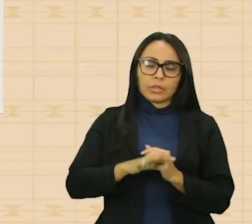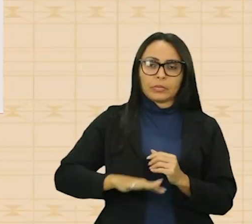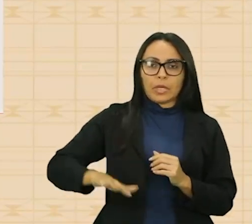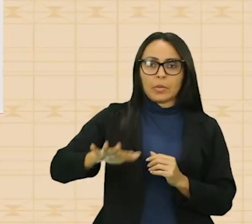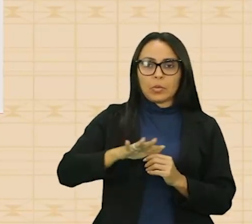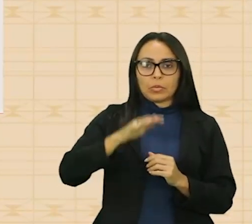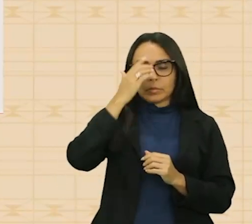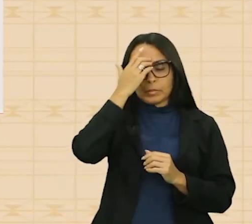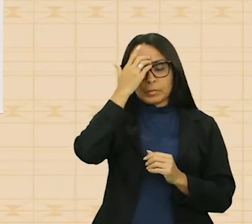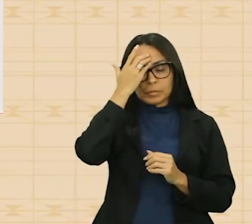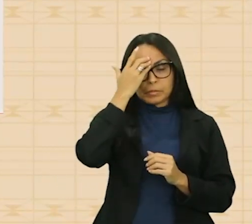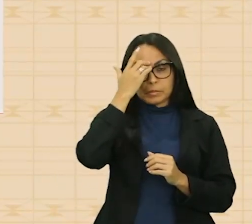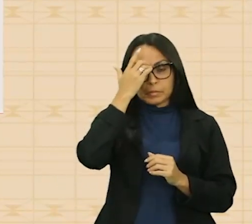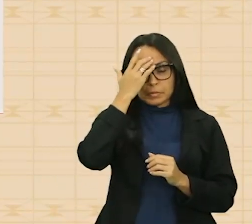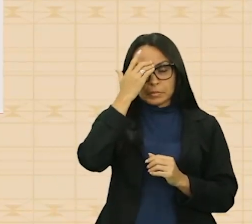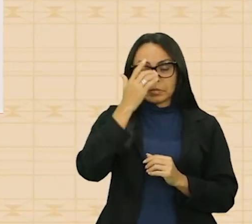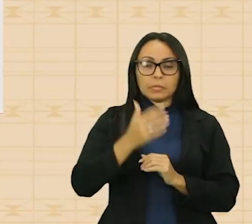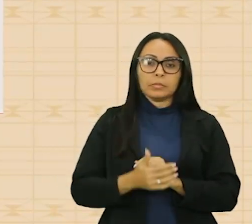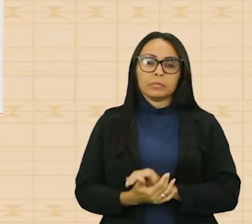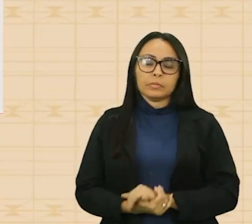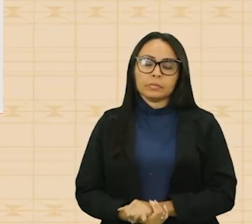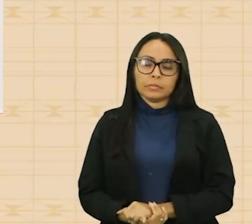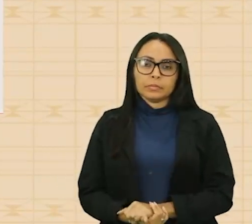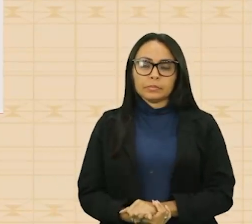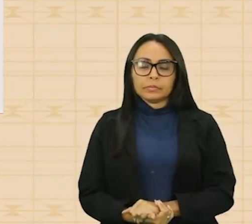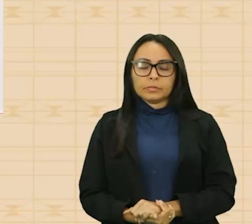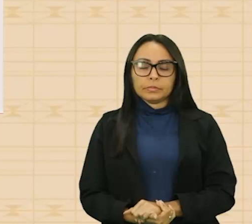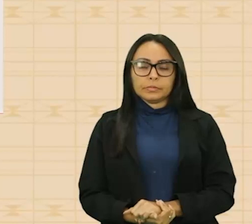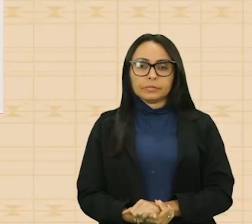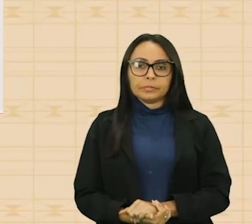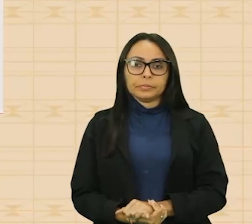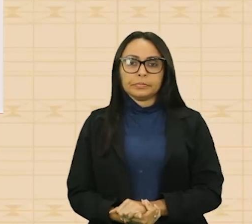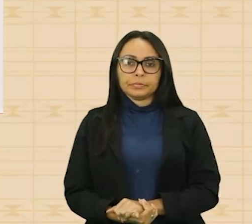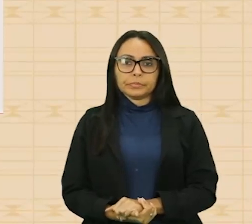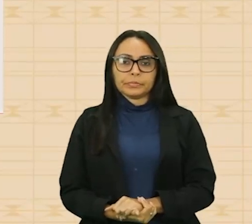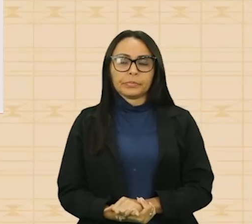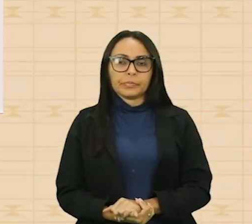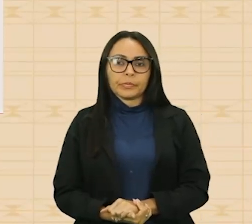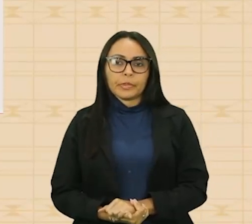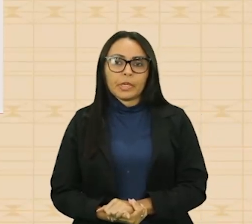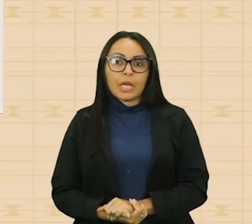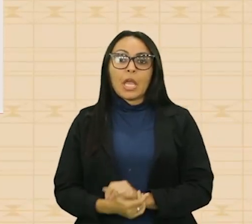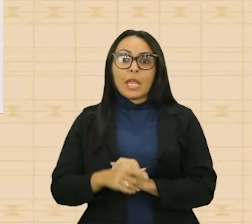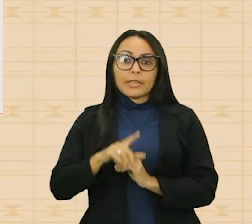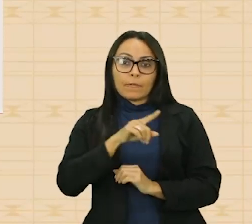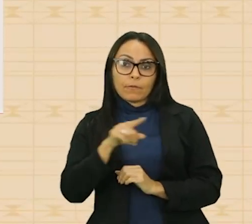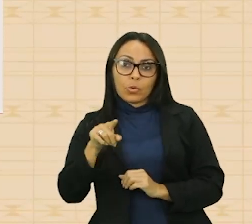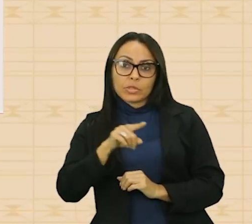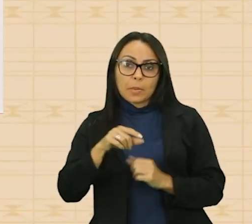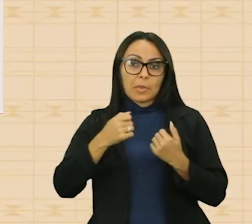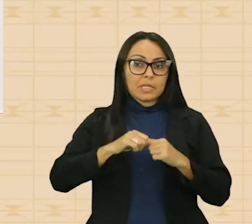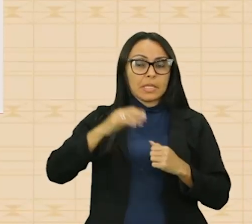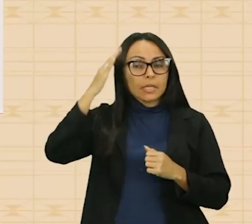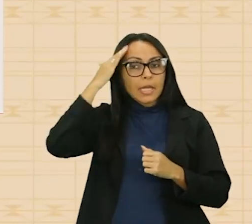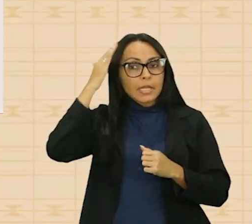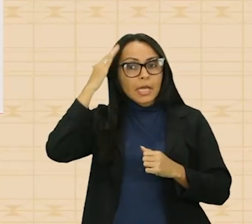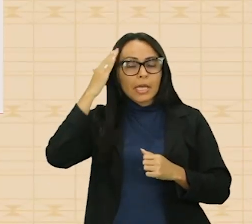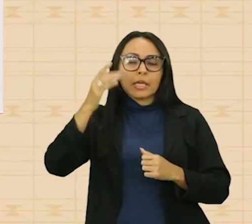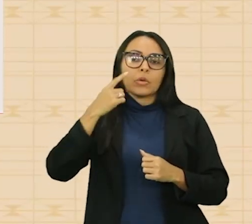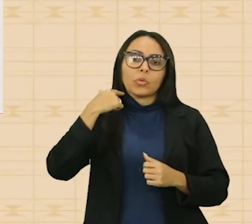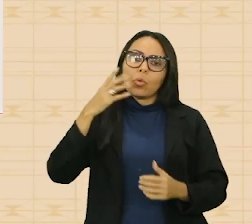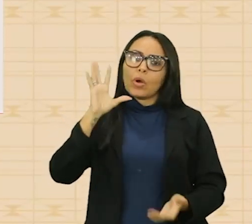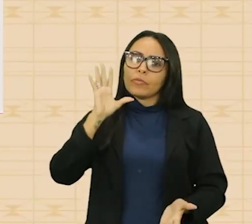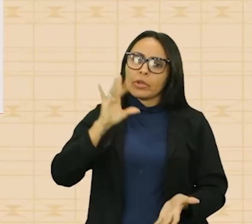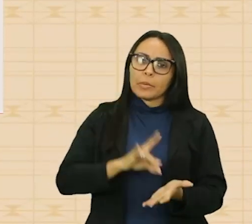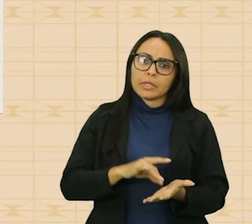daquele jeito e assim forma-se o clima. A ideia dessa aula é você entender, primeiro, quando eu afirmei ainda há